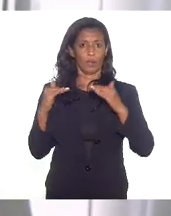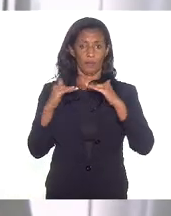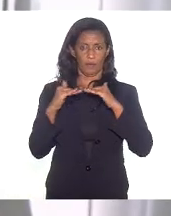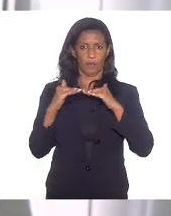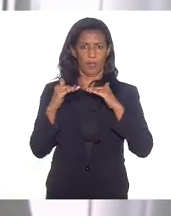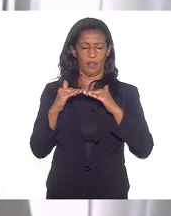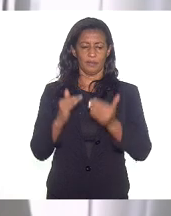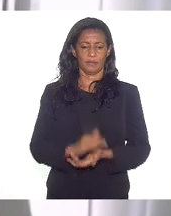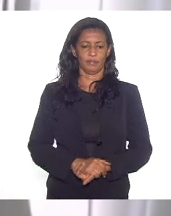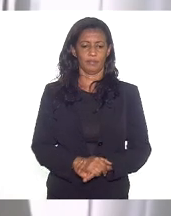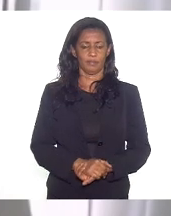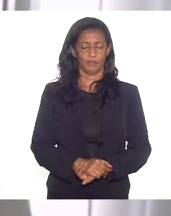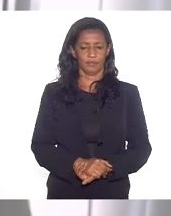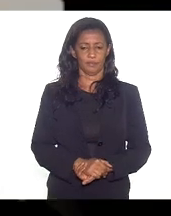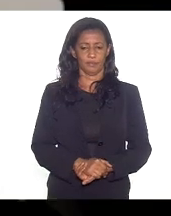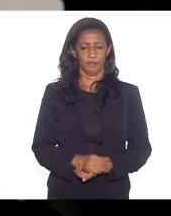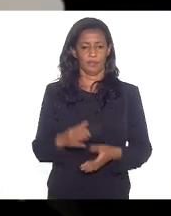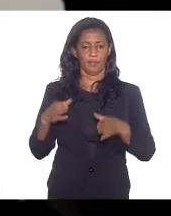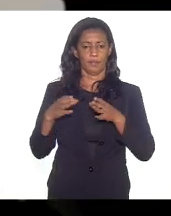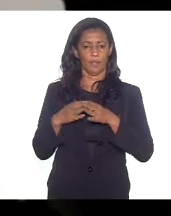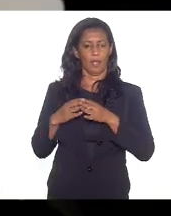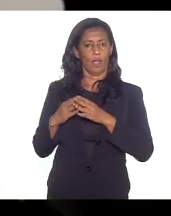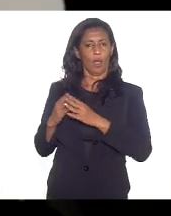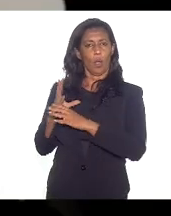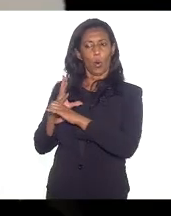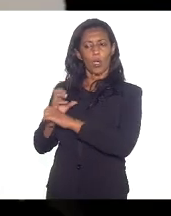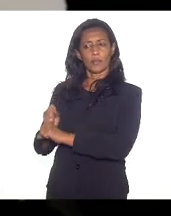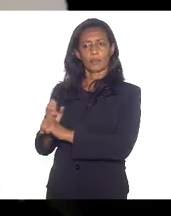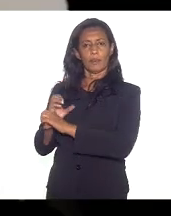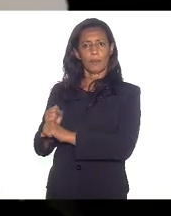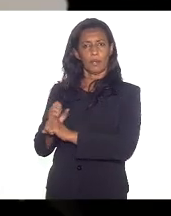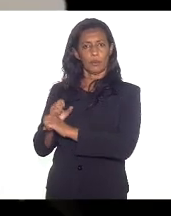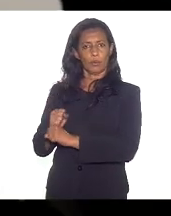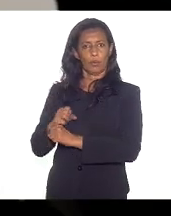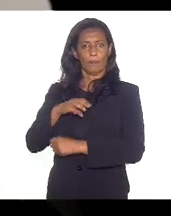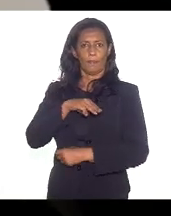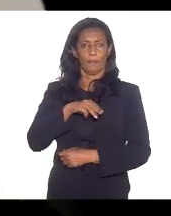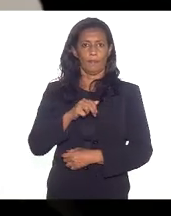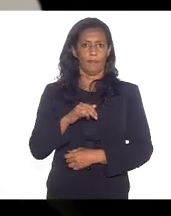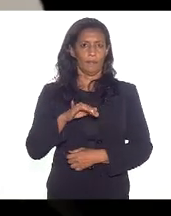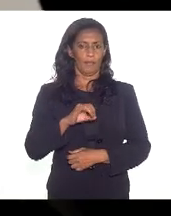favorável. Pela Comissão de Orçamento, deputado Márcio Canella.